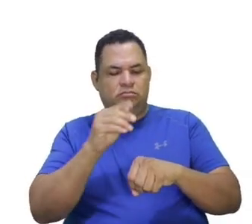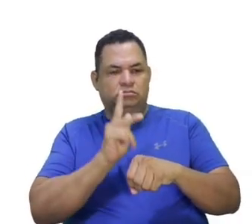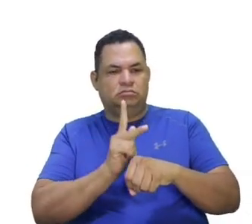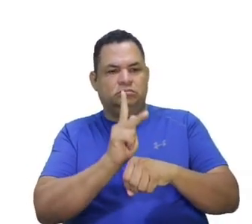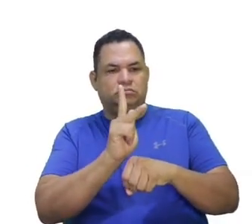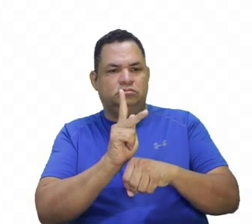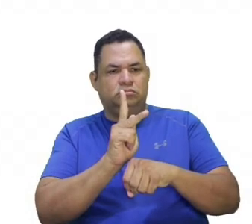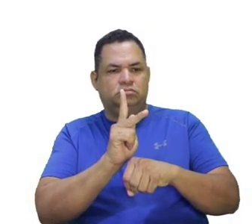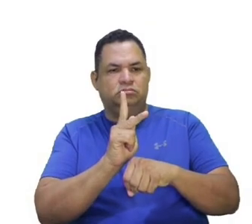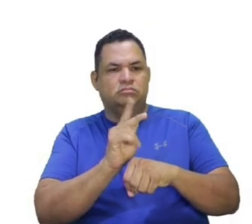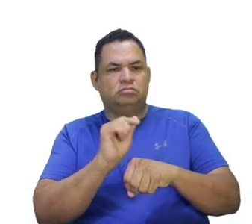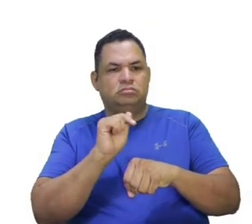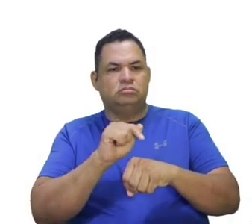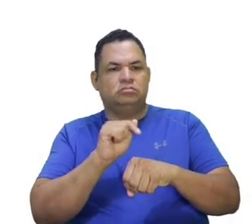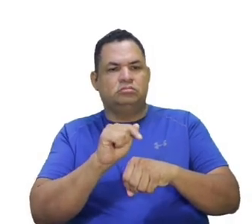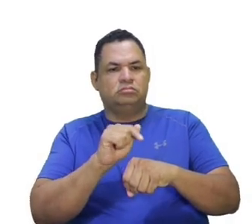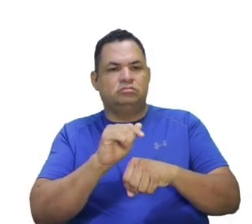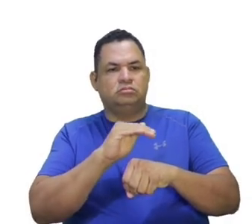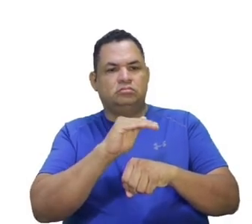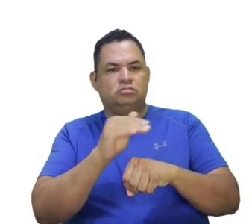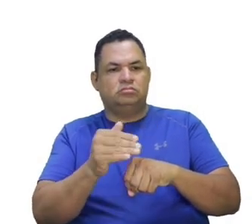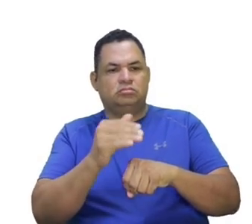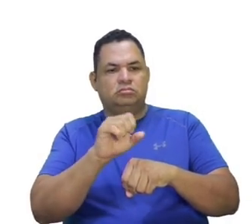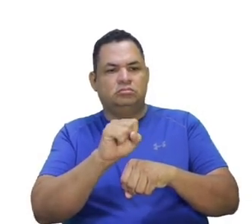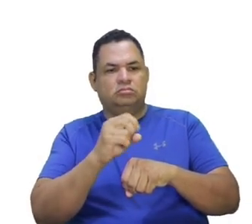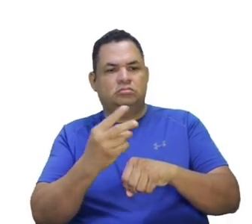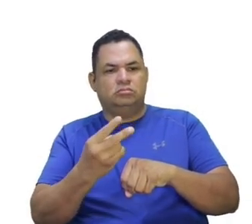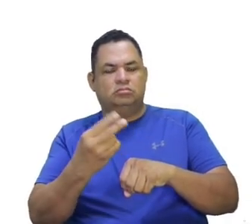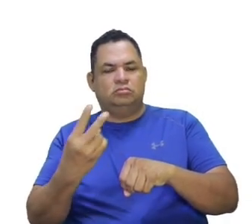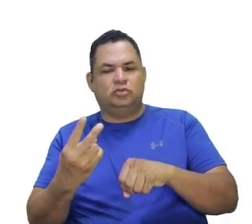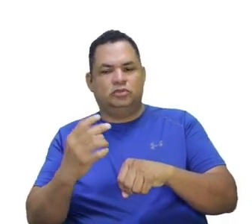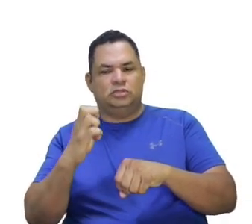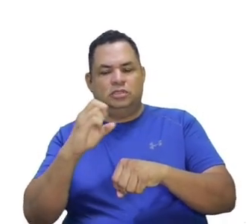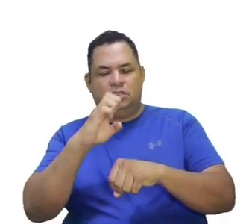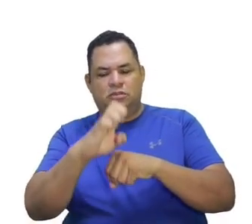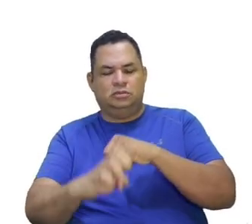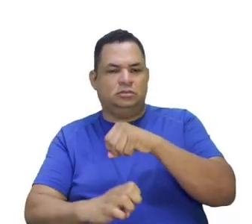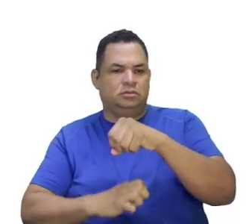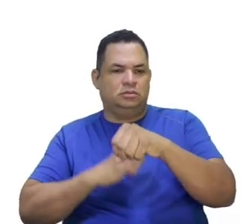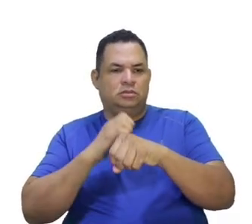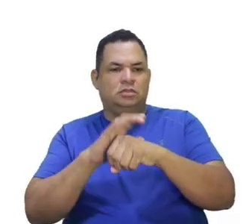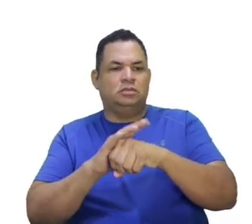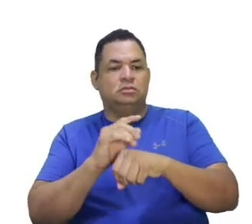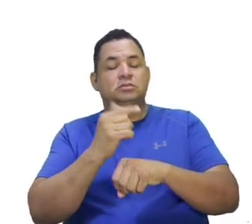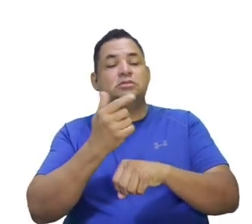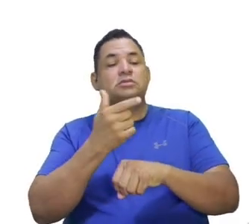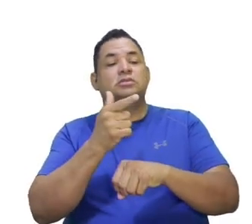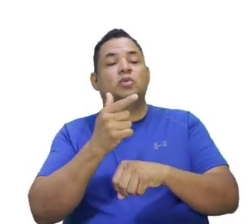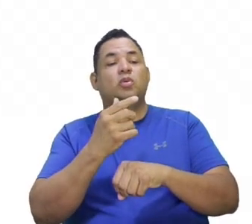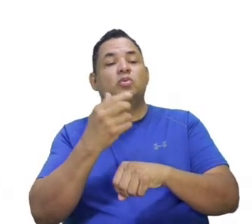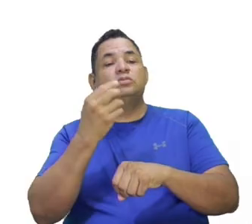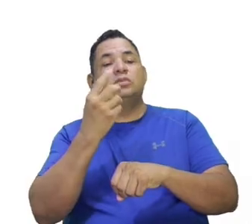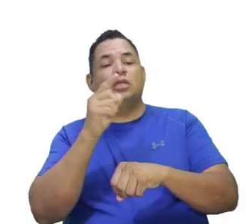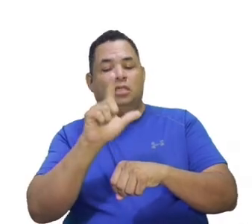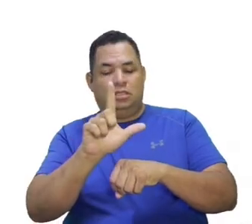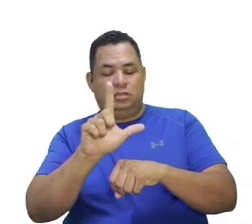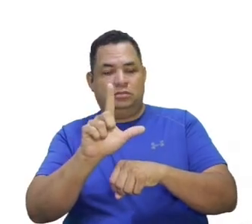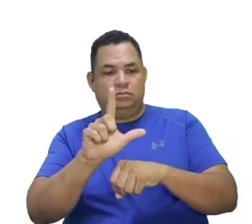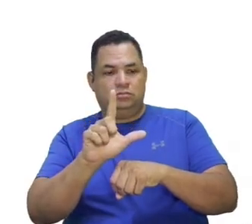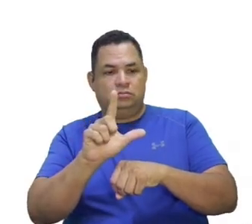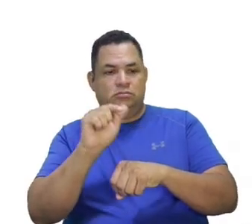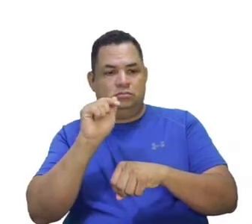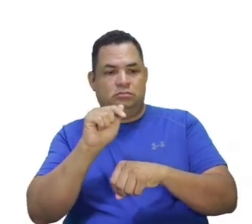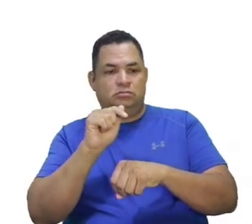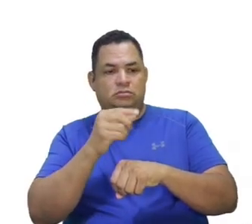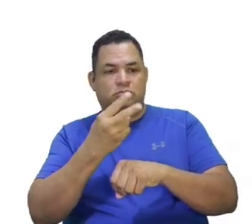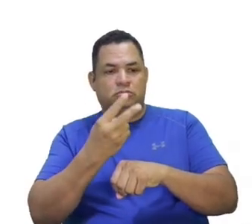daqui, ó. Nessa, ele tem o subnível S2, onde ele tem 2 elétrons. A segunda camada é a L, que